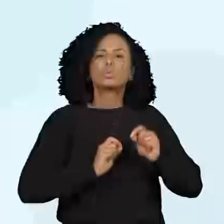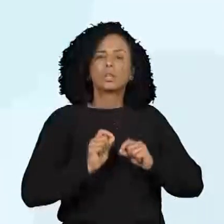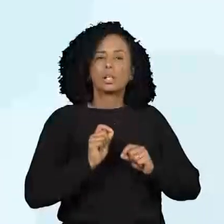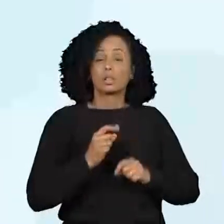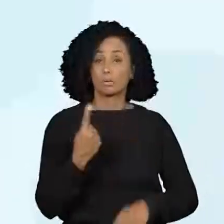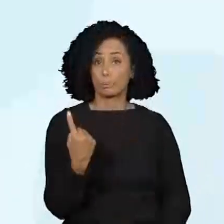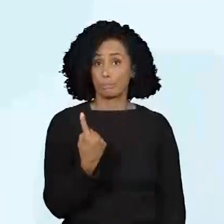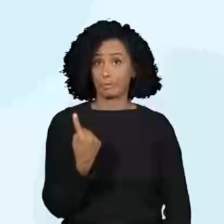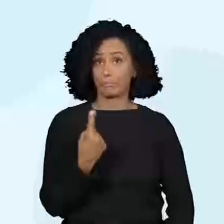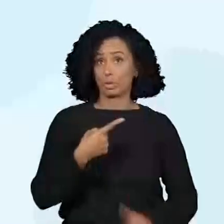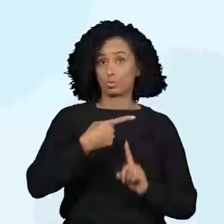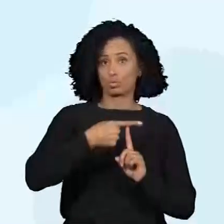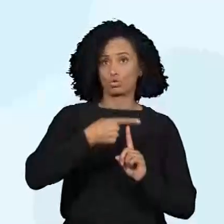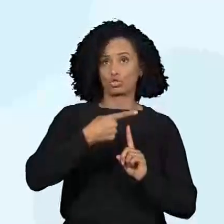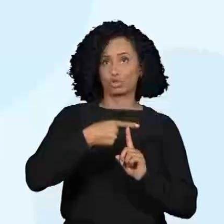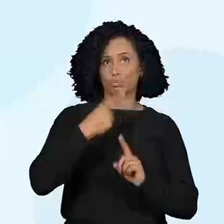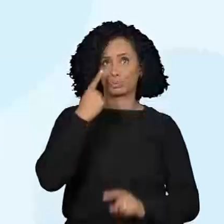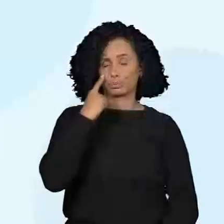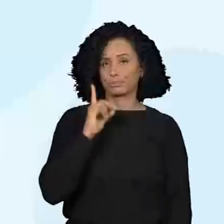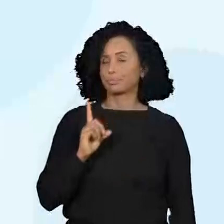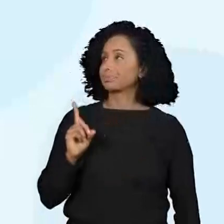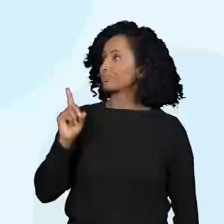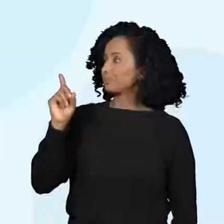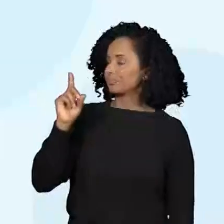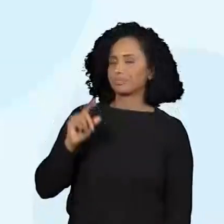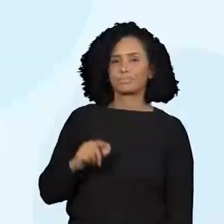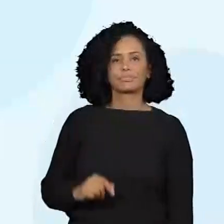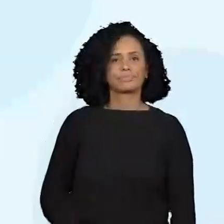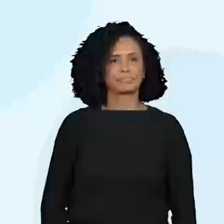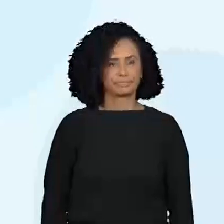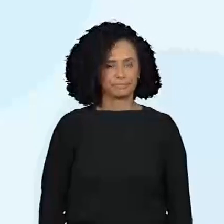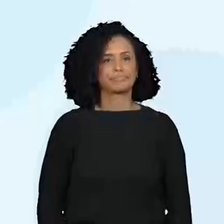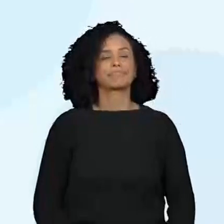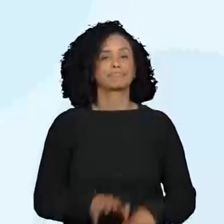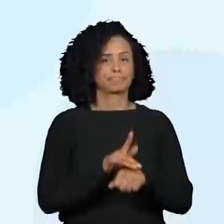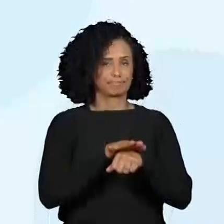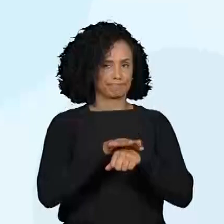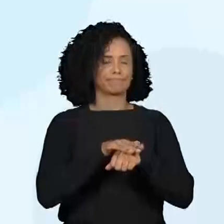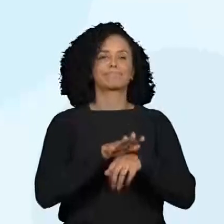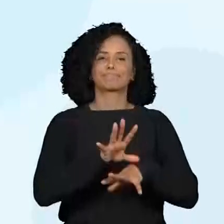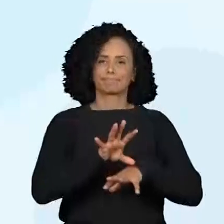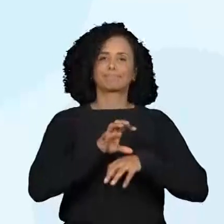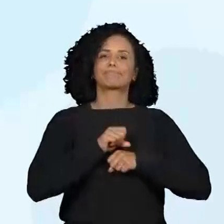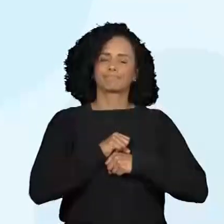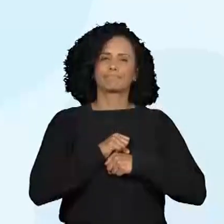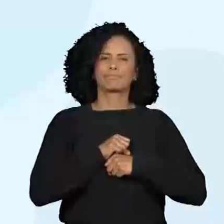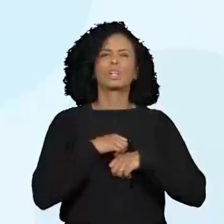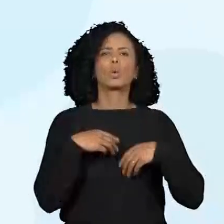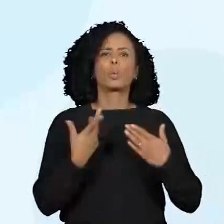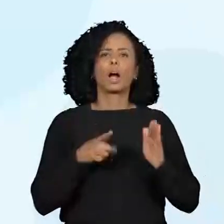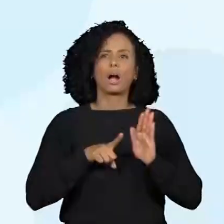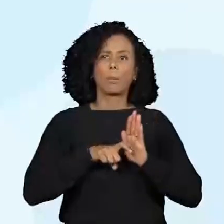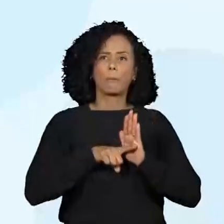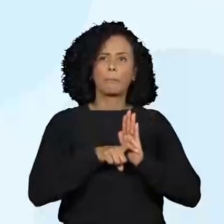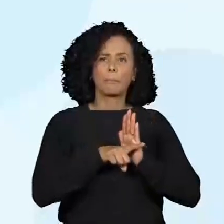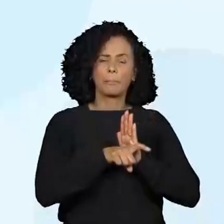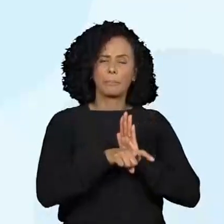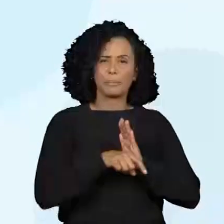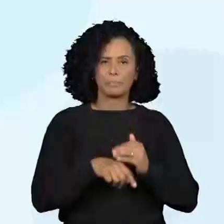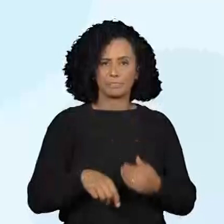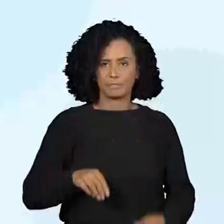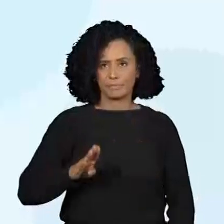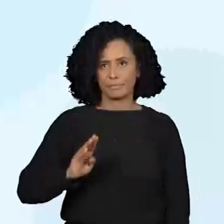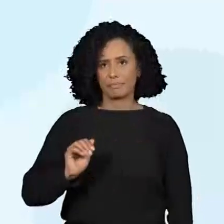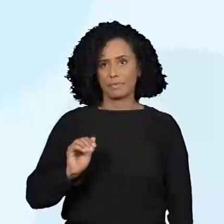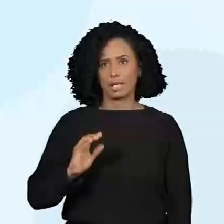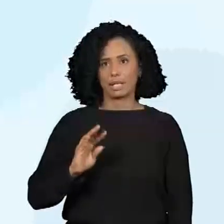primeiro tipo de micro-organismos que causam doença para as pessoas, que são as bactérias. É